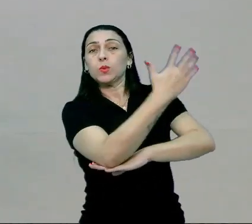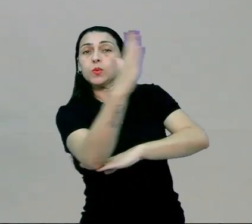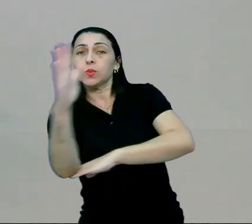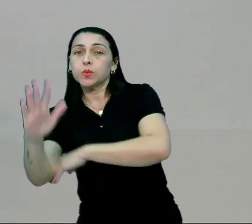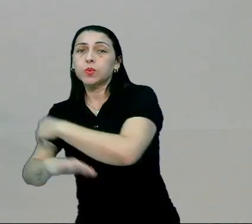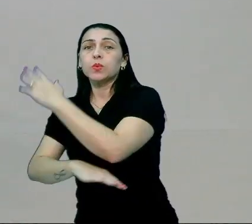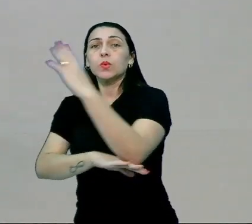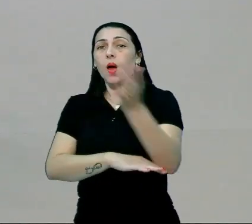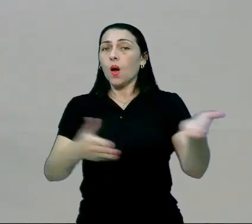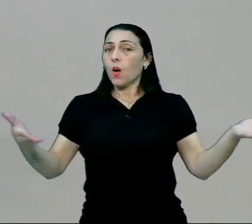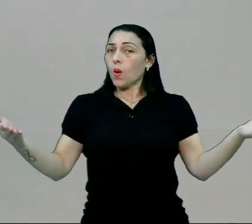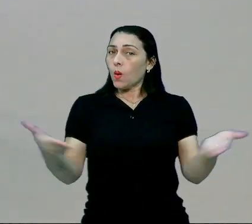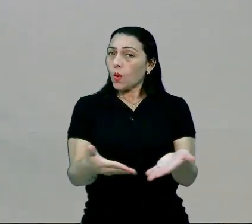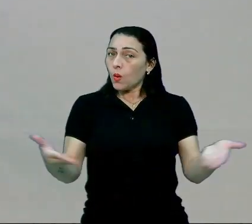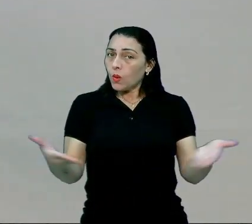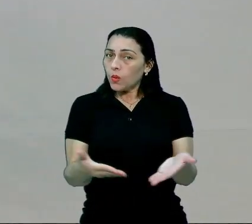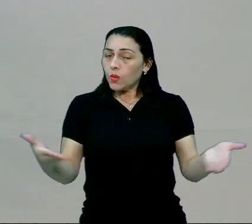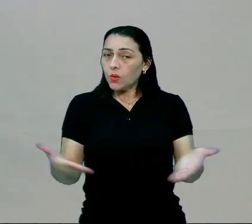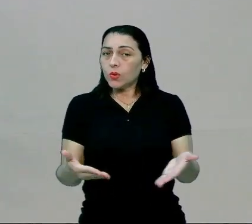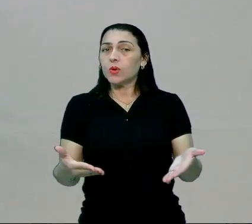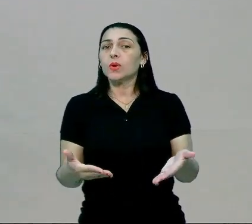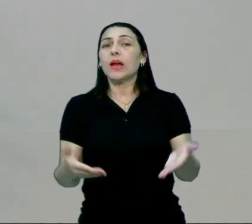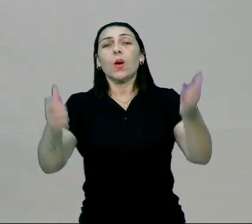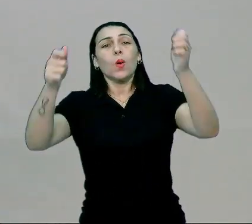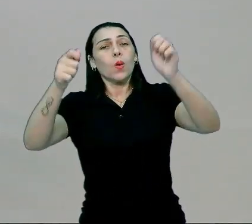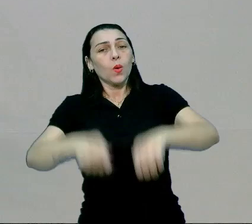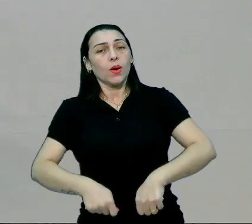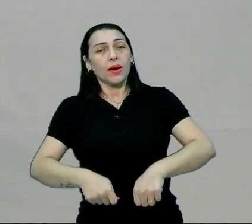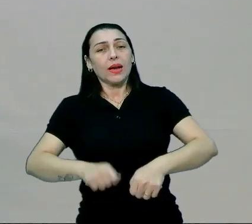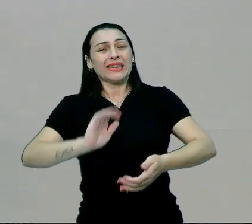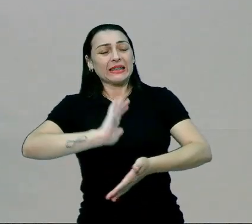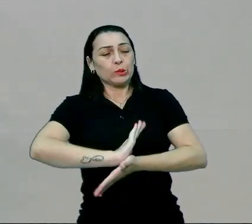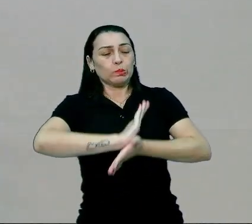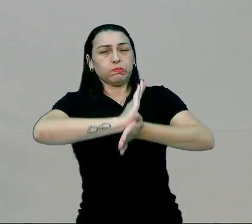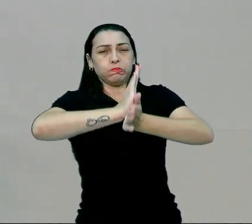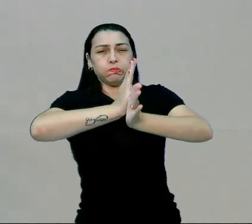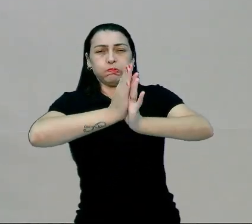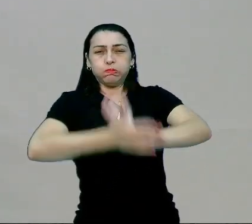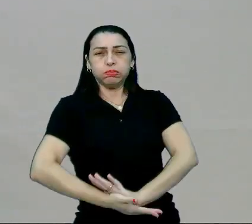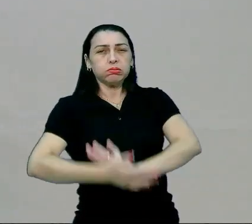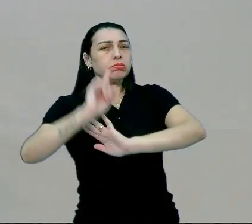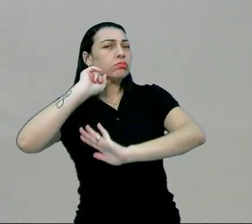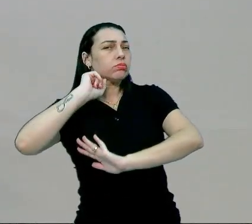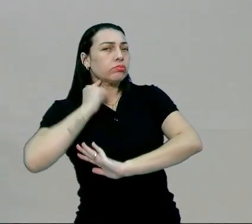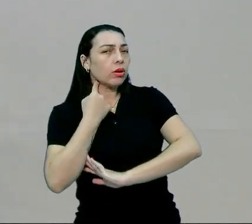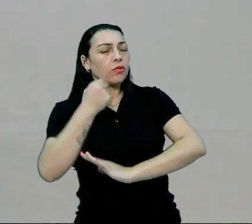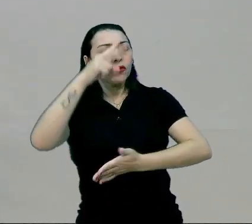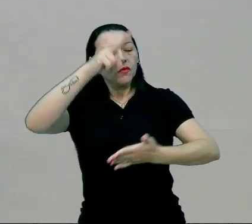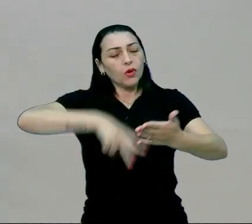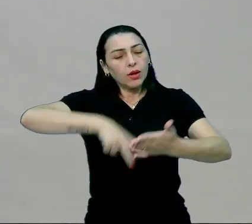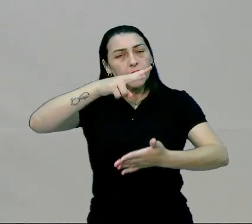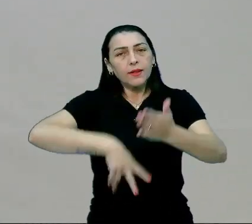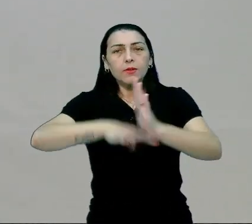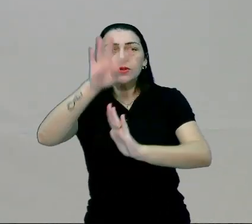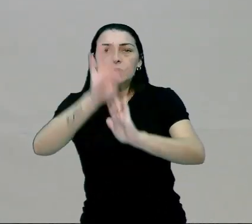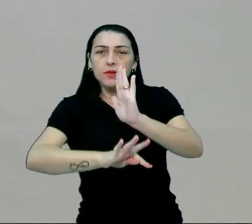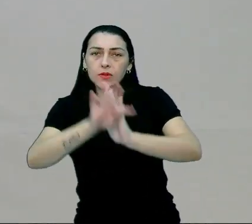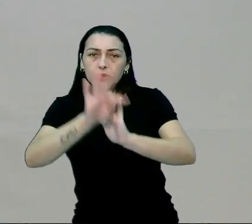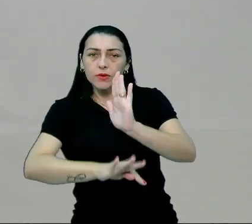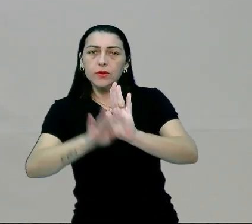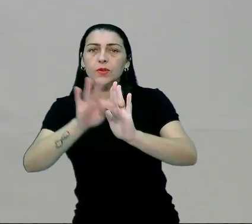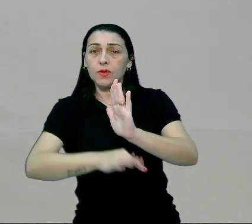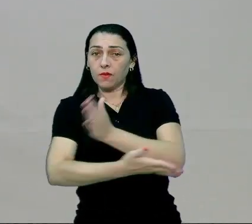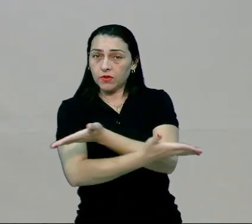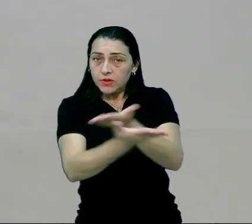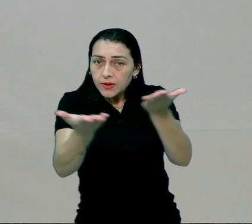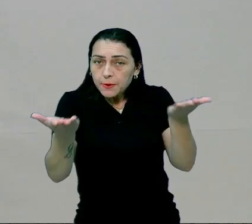ambiente atual ele está em condição de degradação, conforme foi lido no enunciado da questão a